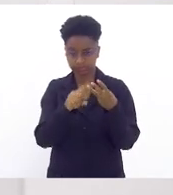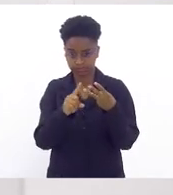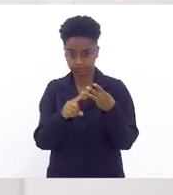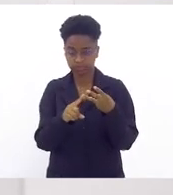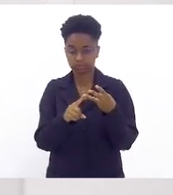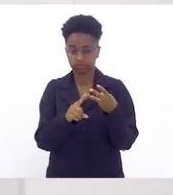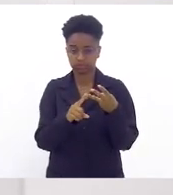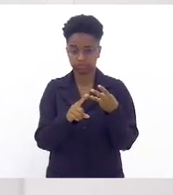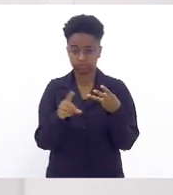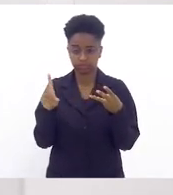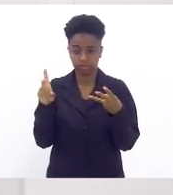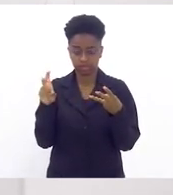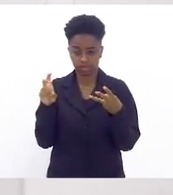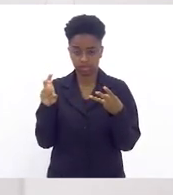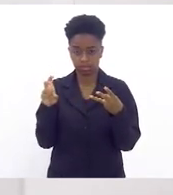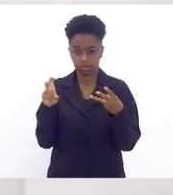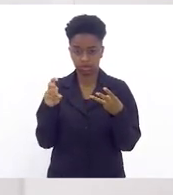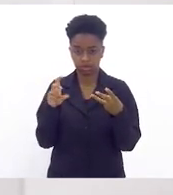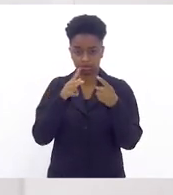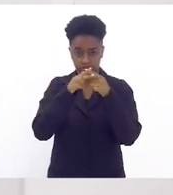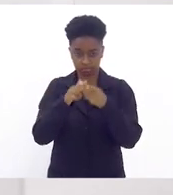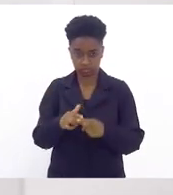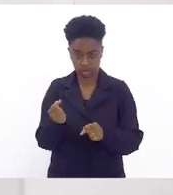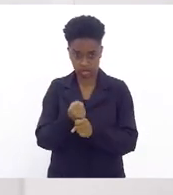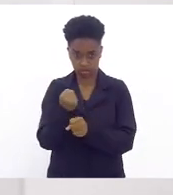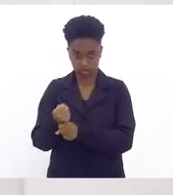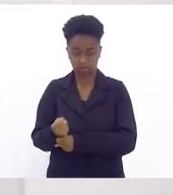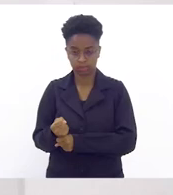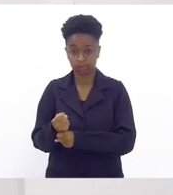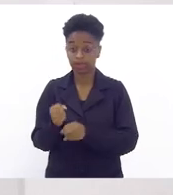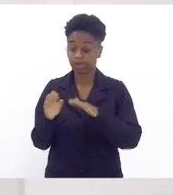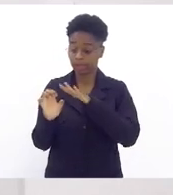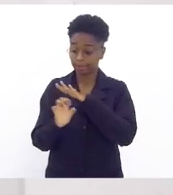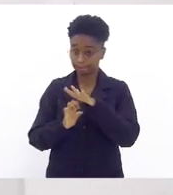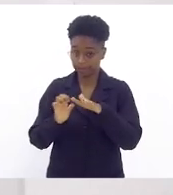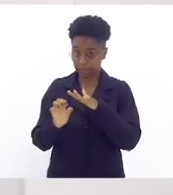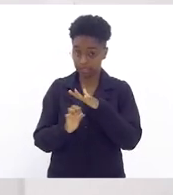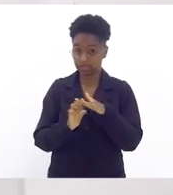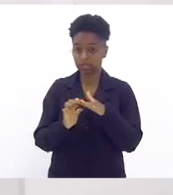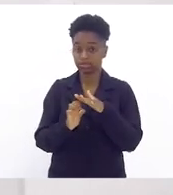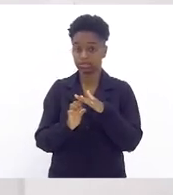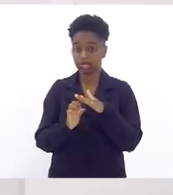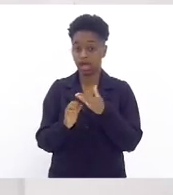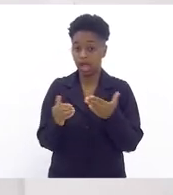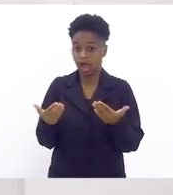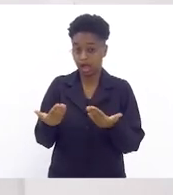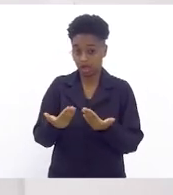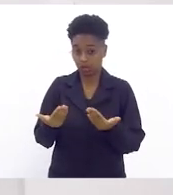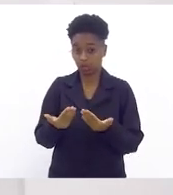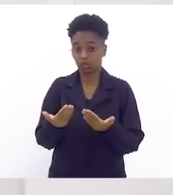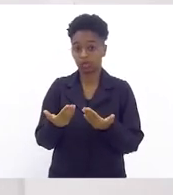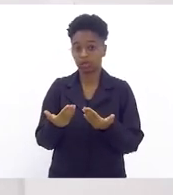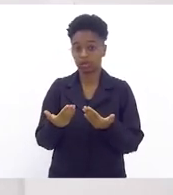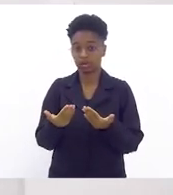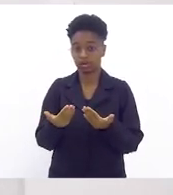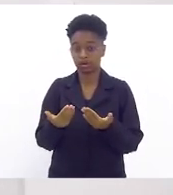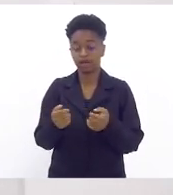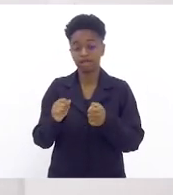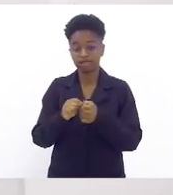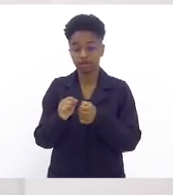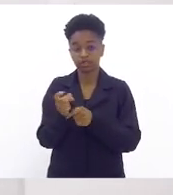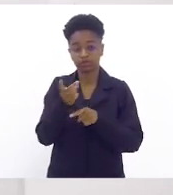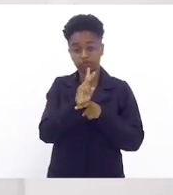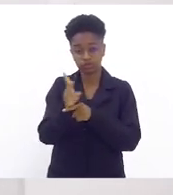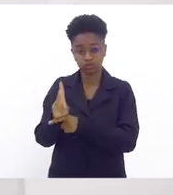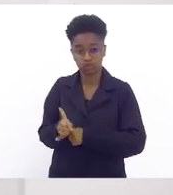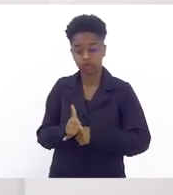sobre a questão da reforma a empresa que está certo está fazendo agora os as vistorias